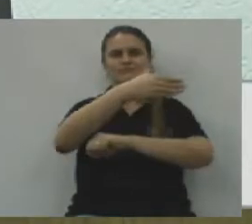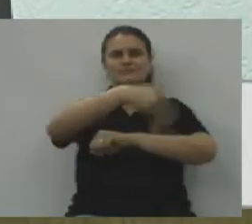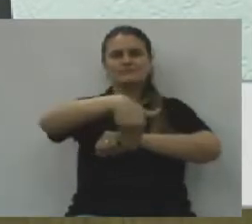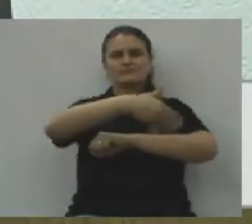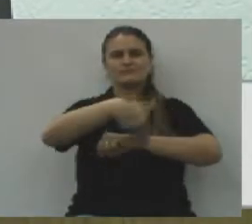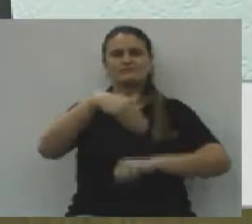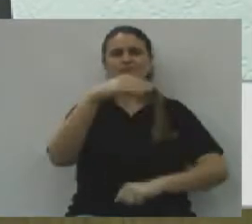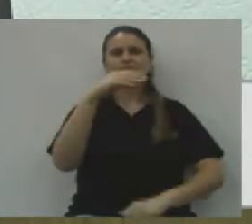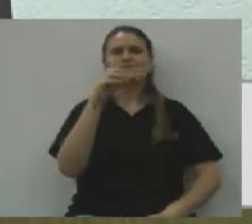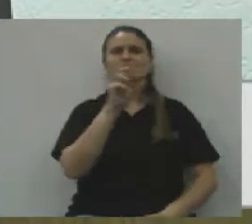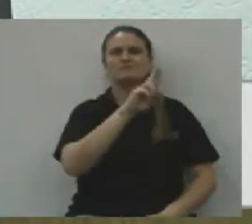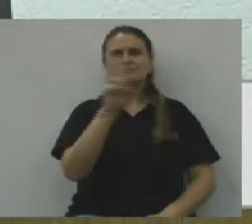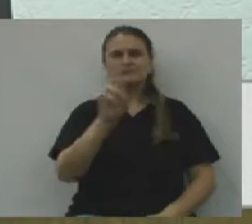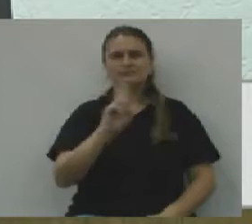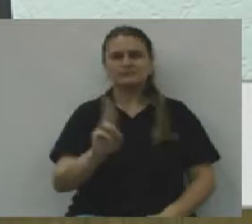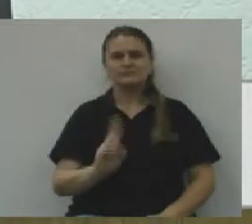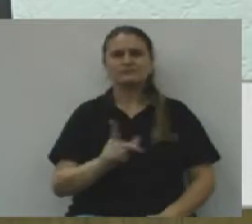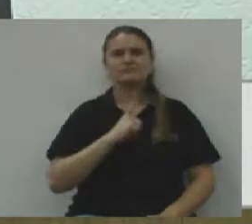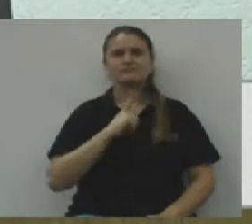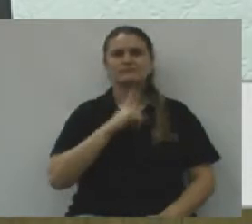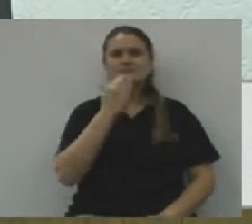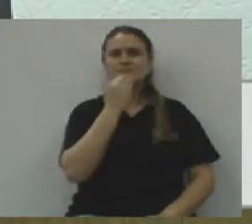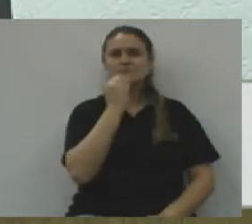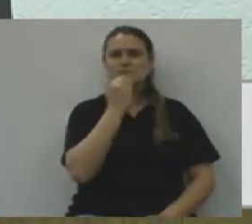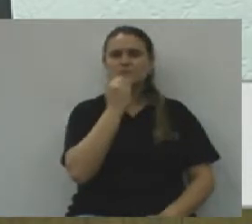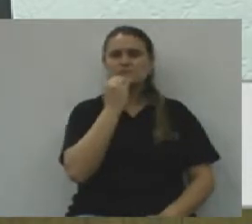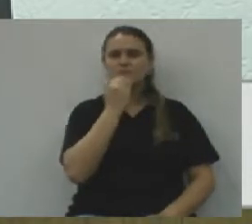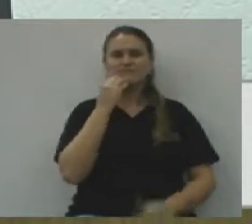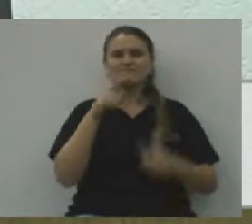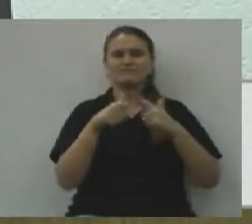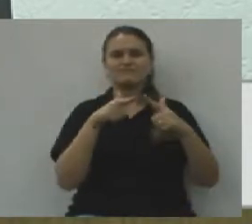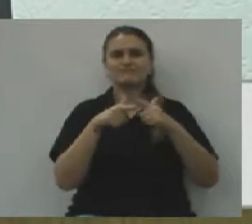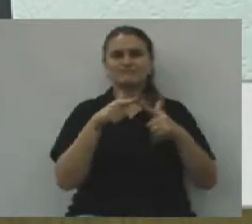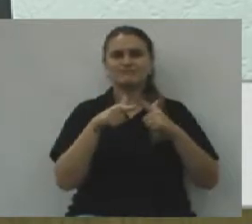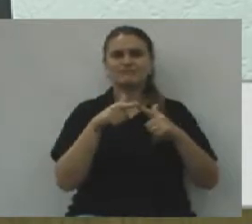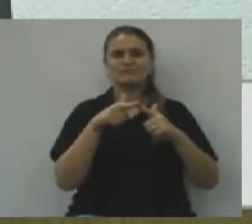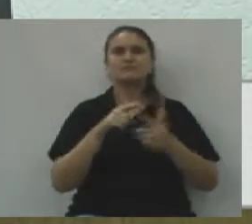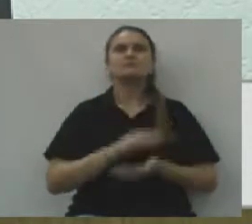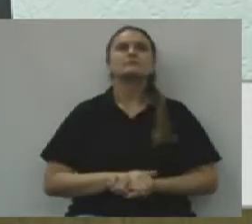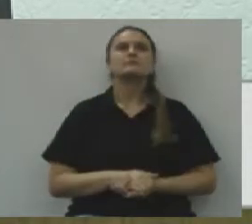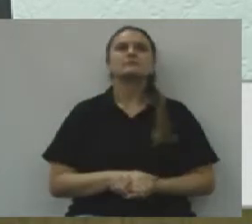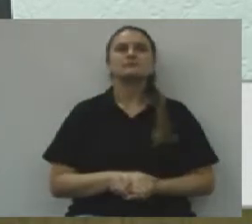conservação, gerando transtornos e prejuízos à população.